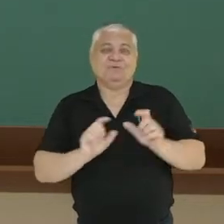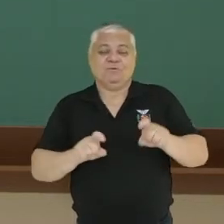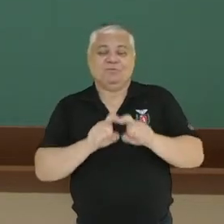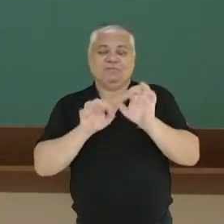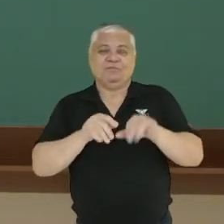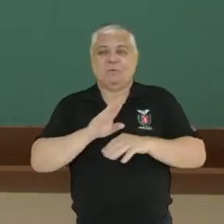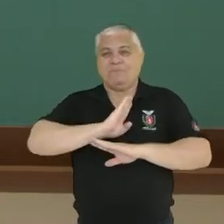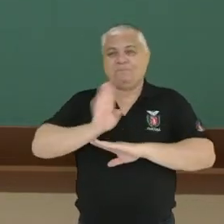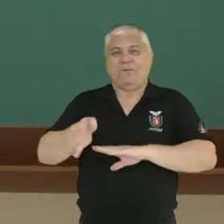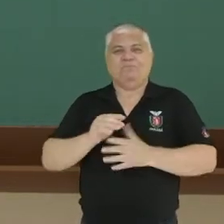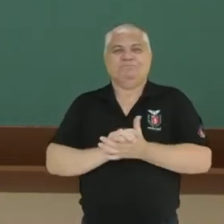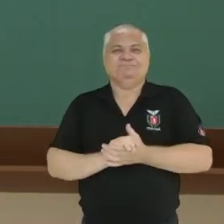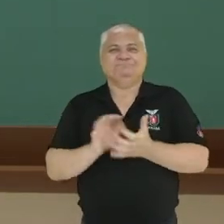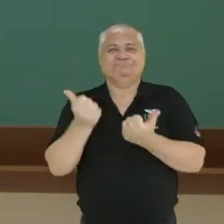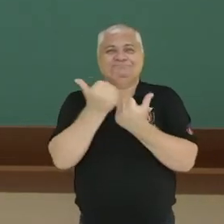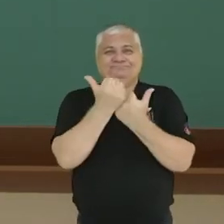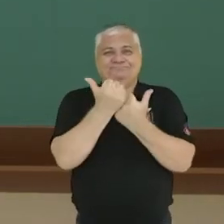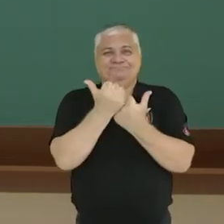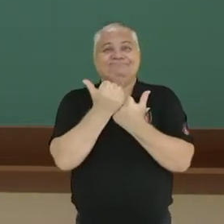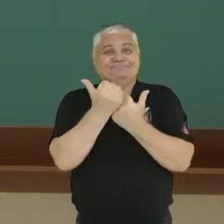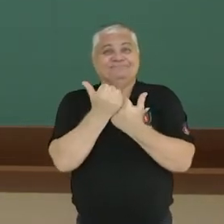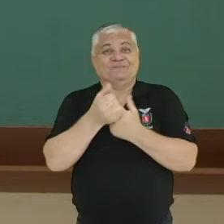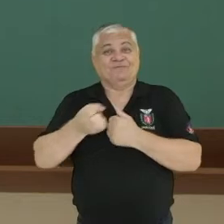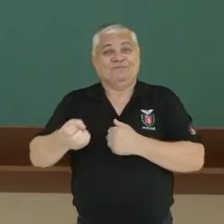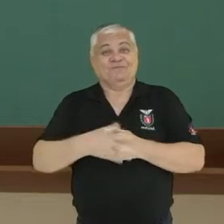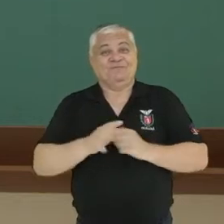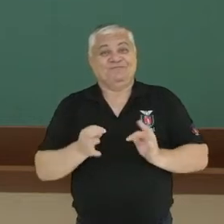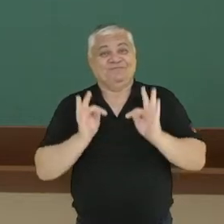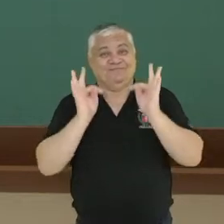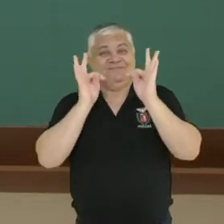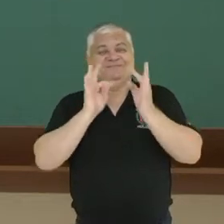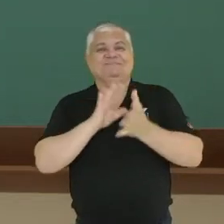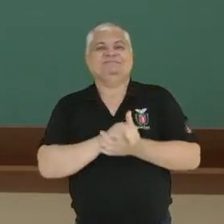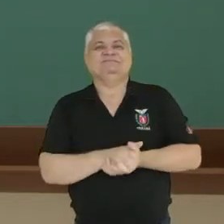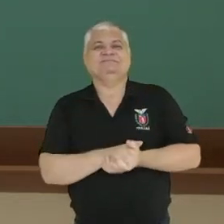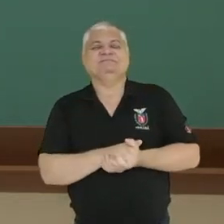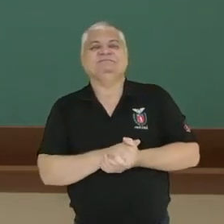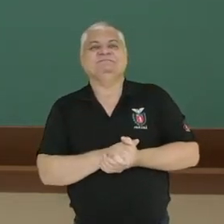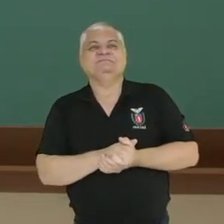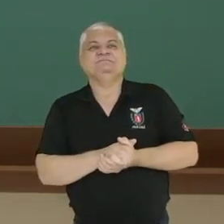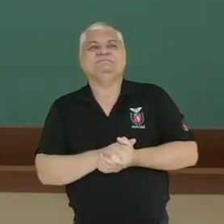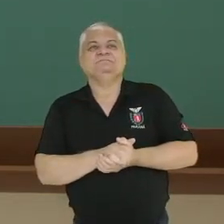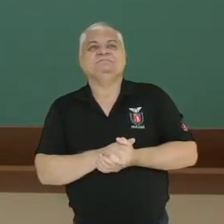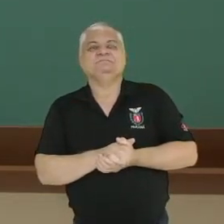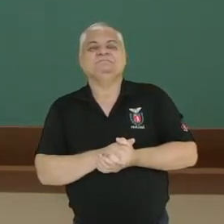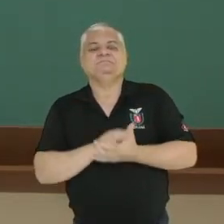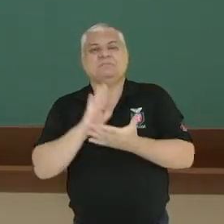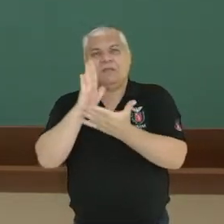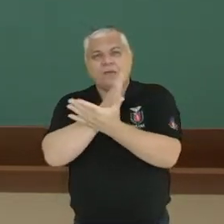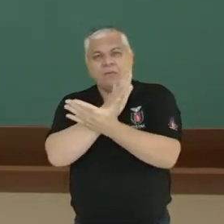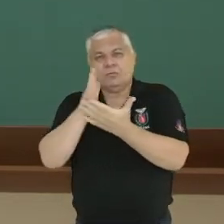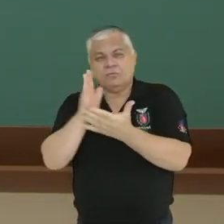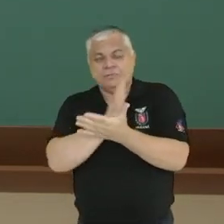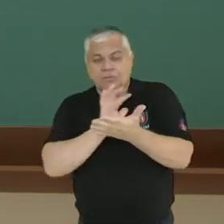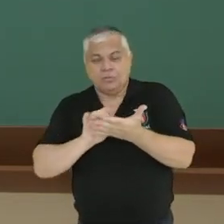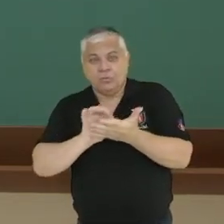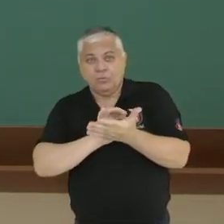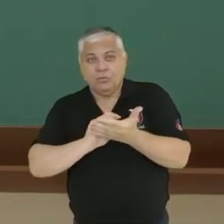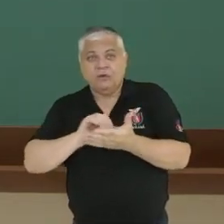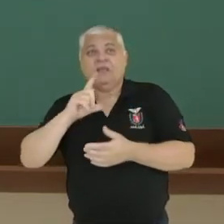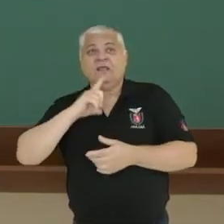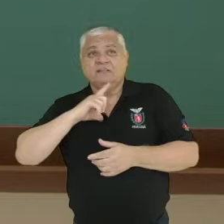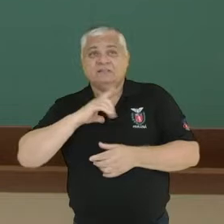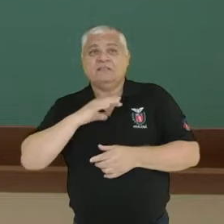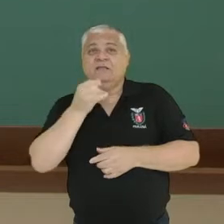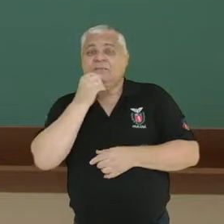computador substituíram modernidade, né, pessoal? Algumas calculadoras, elas possuem a função,